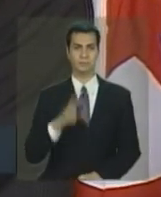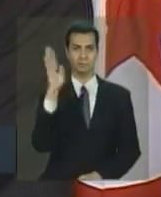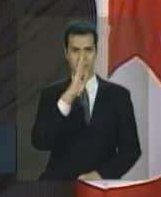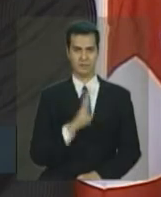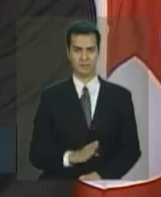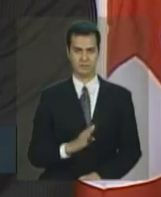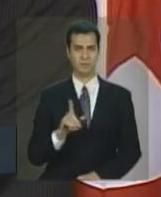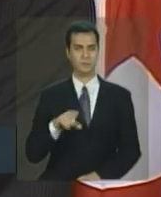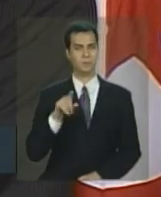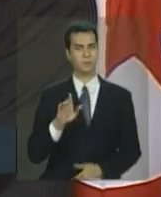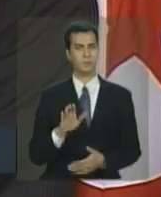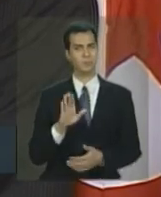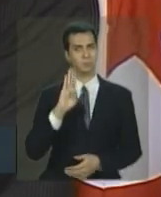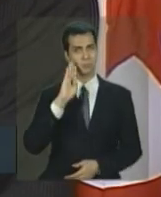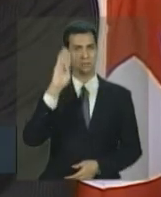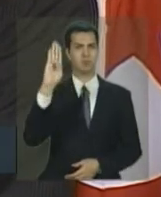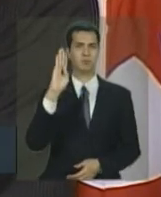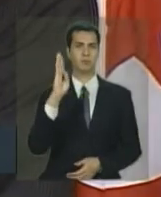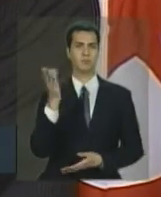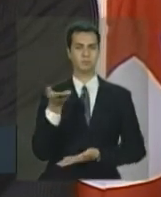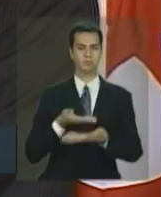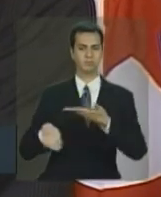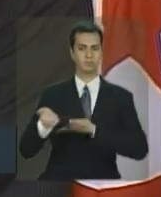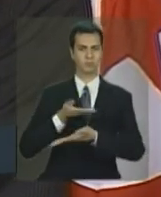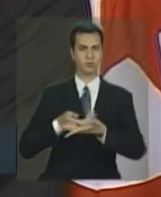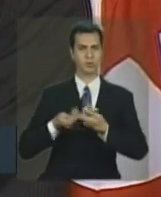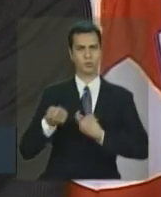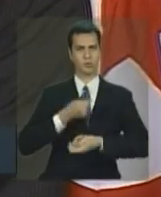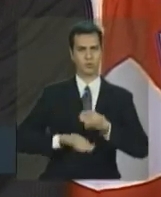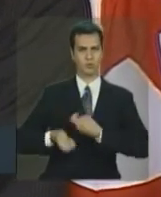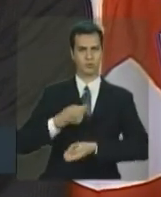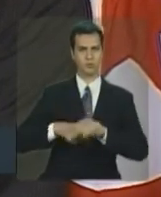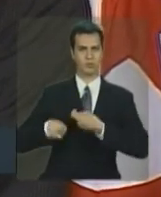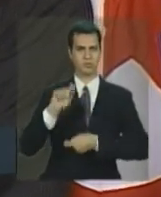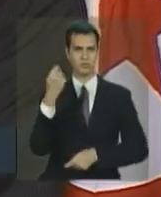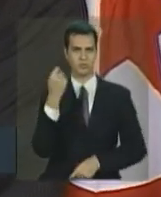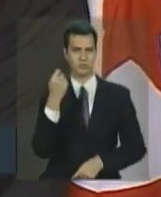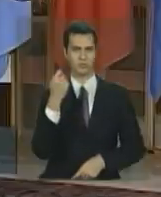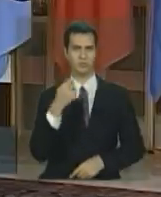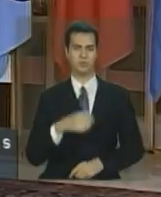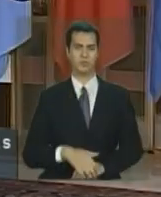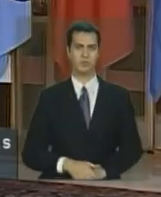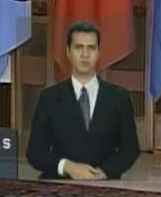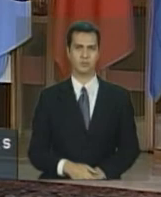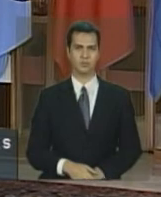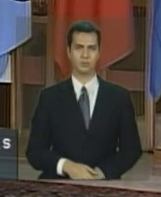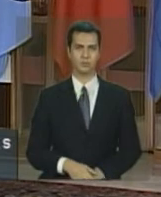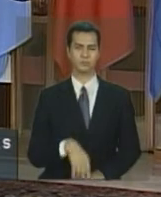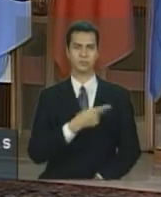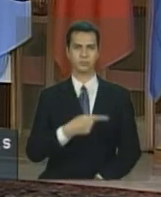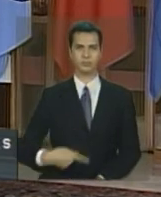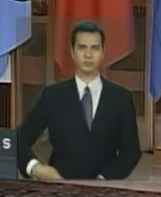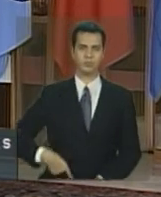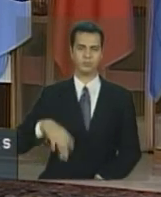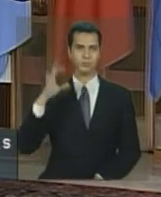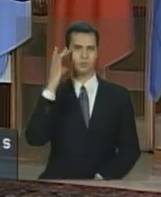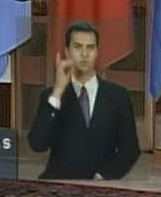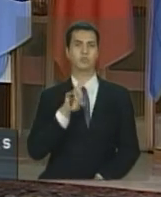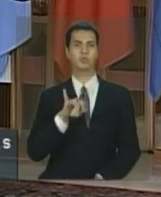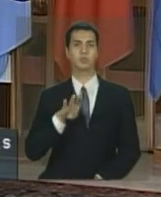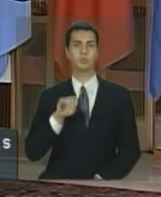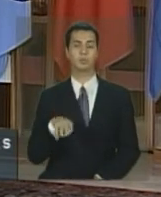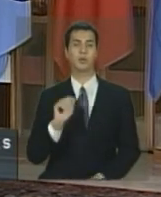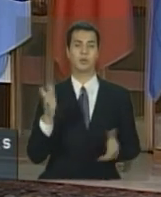dos principais parceiros comerciais da Argentina e vice-versa. A presidenta Dilma Rousseff